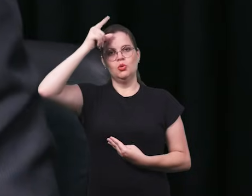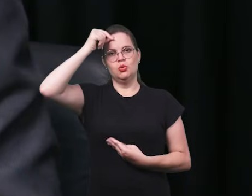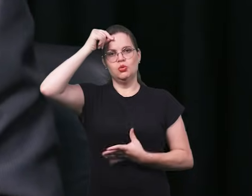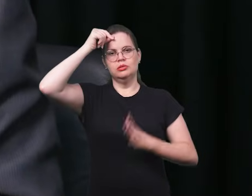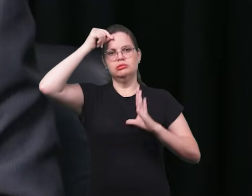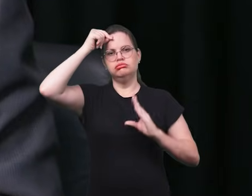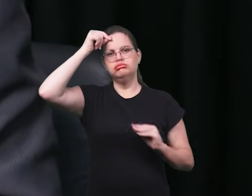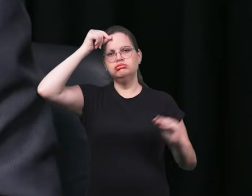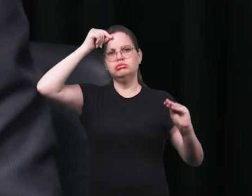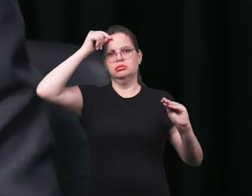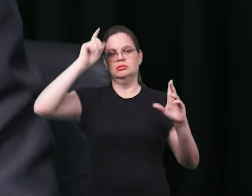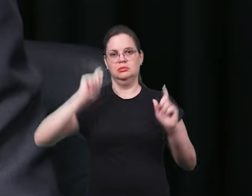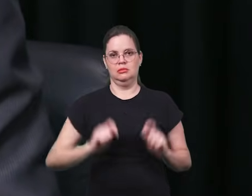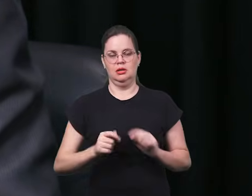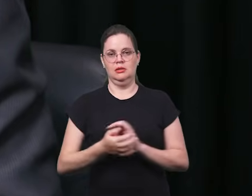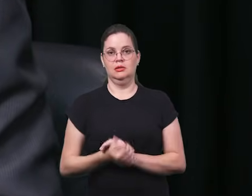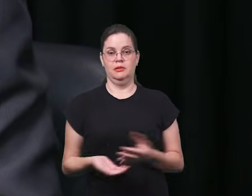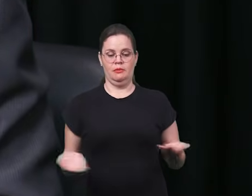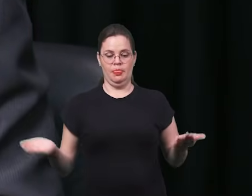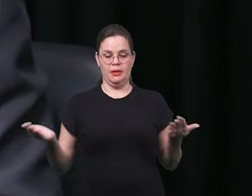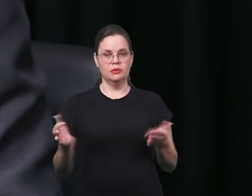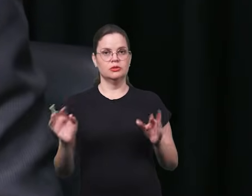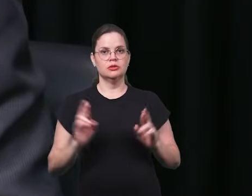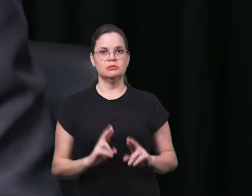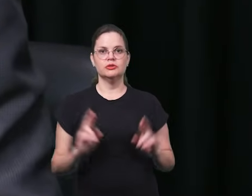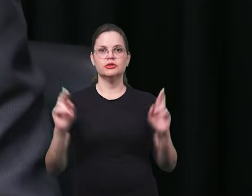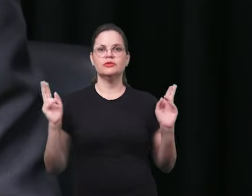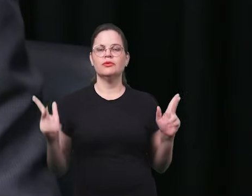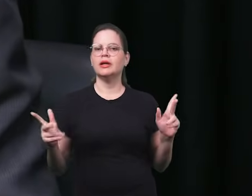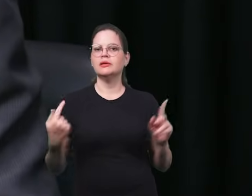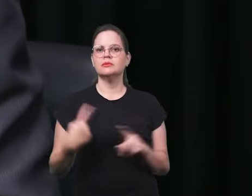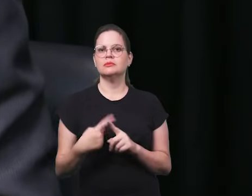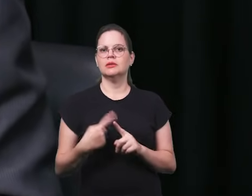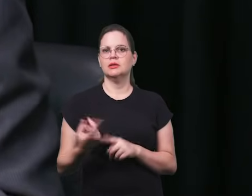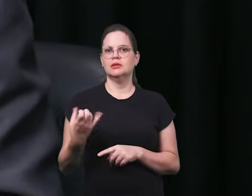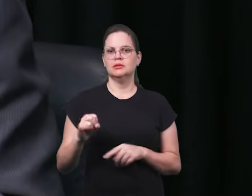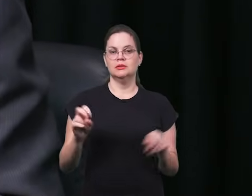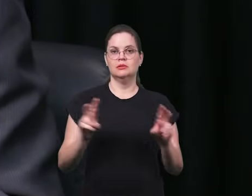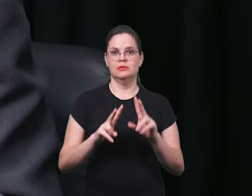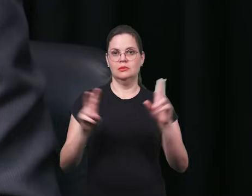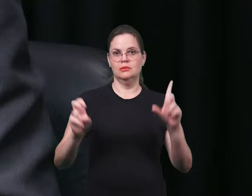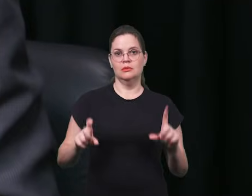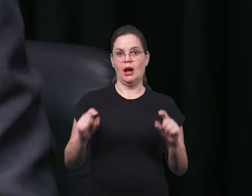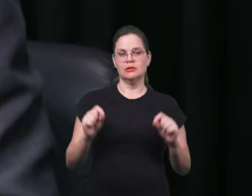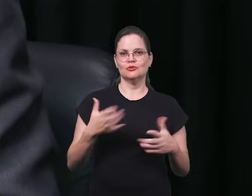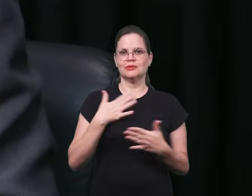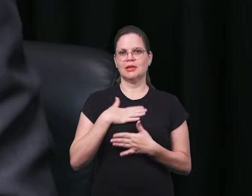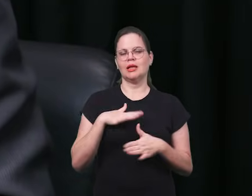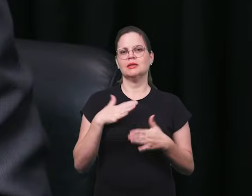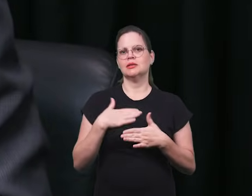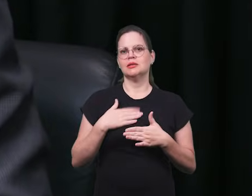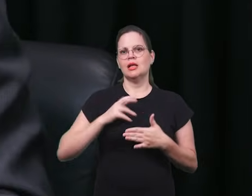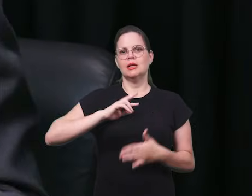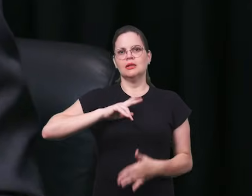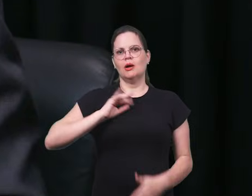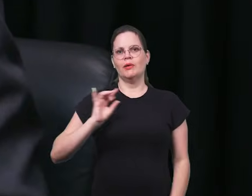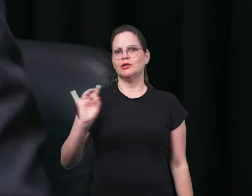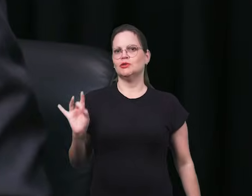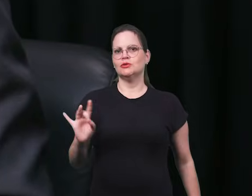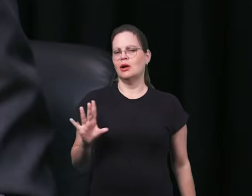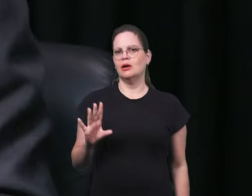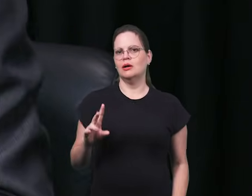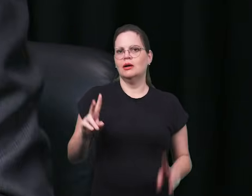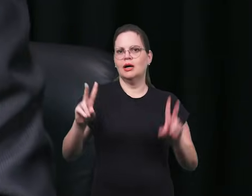é? Então, há uma distinção hoje, quando nós falamos de descanso, não é mais relacionado ao descanso